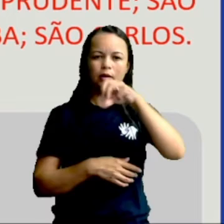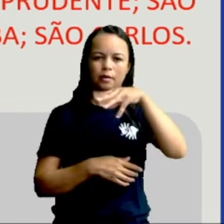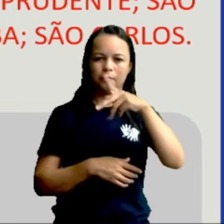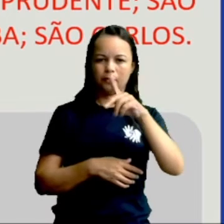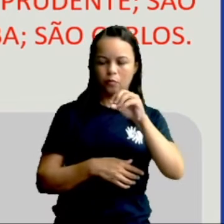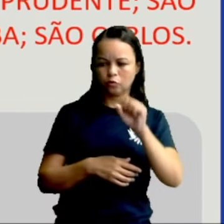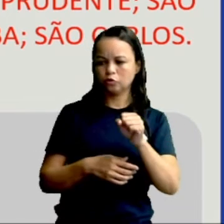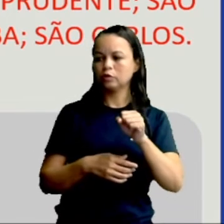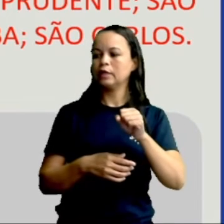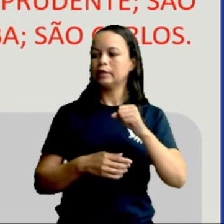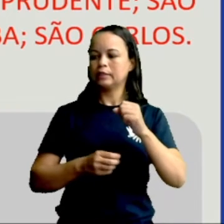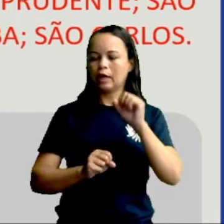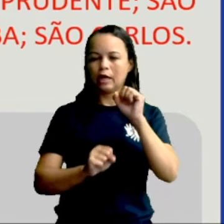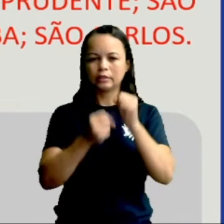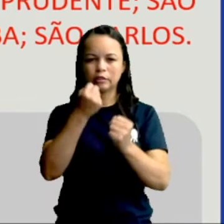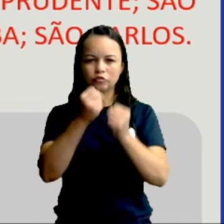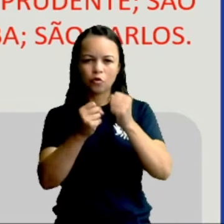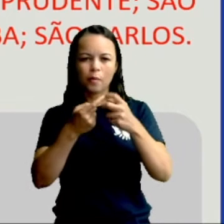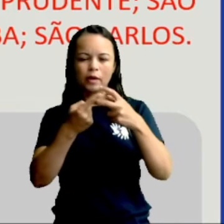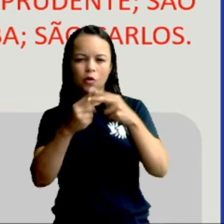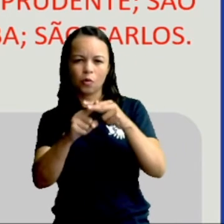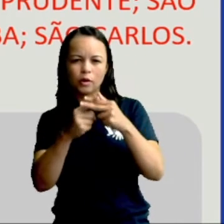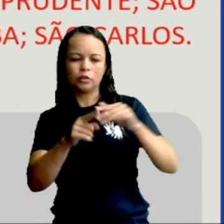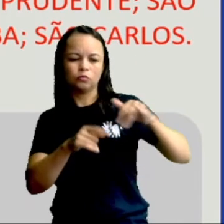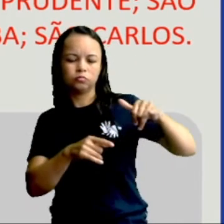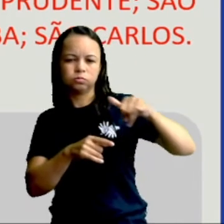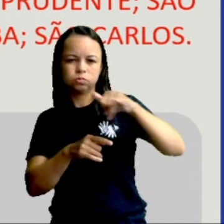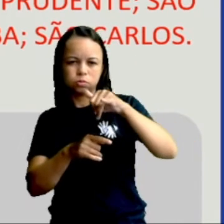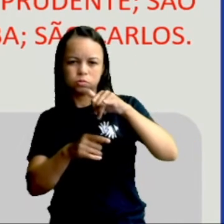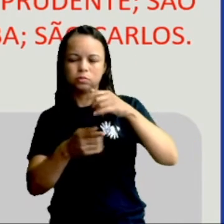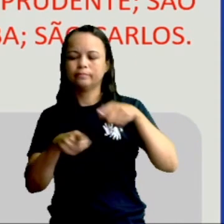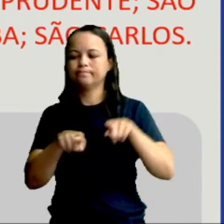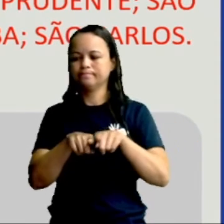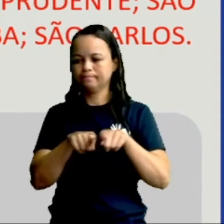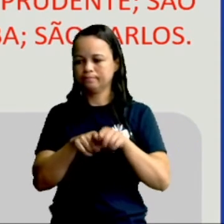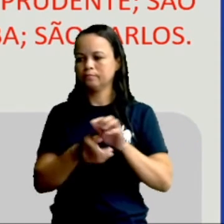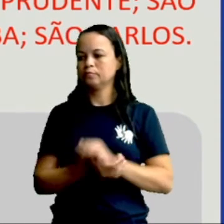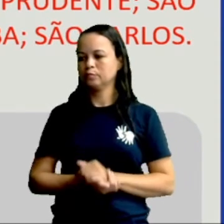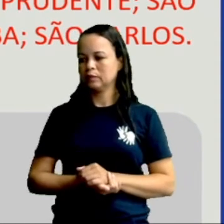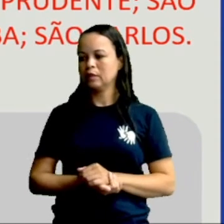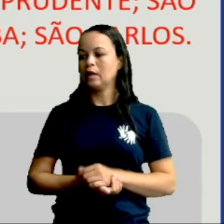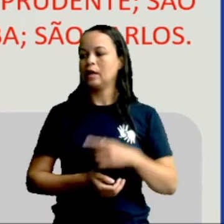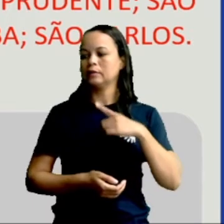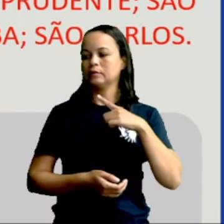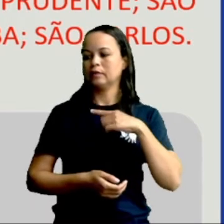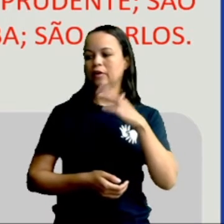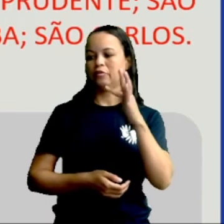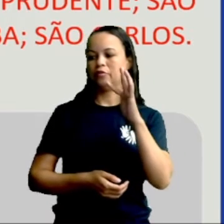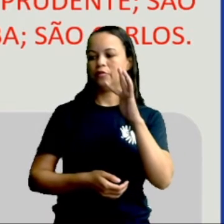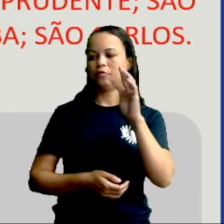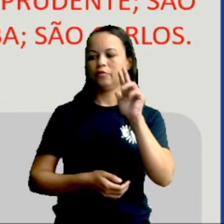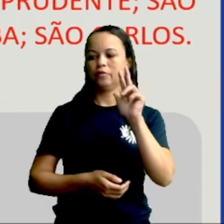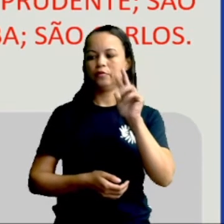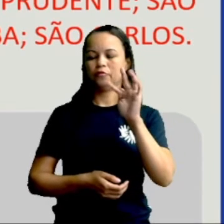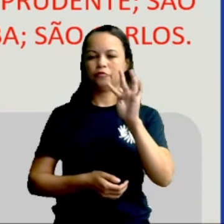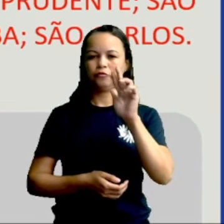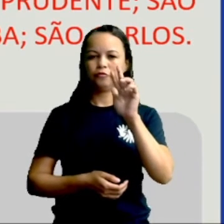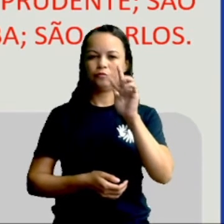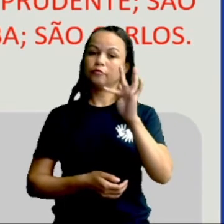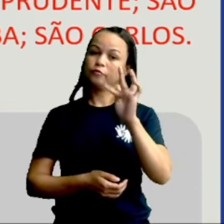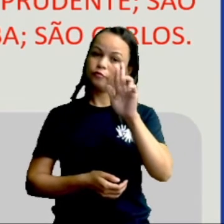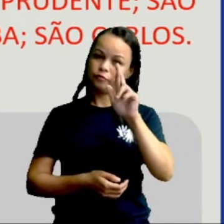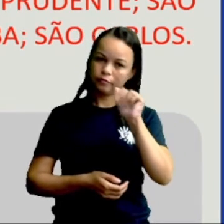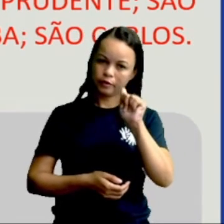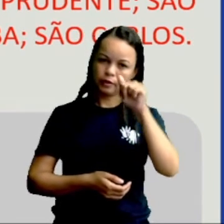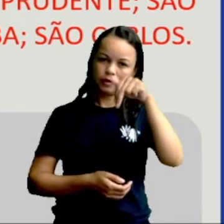produção de aeronaves comerciais. Eu vou ter Franca, que fabrica e exporta calçados para vários lugares do mundo. E